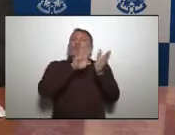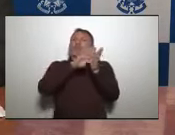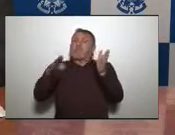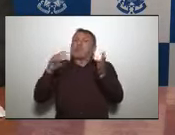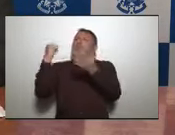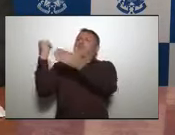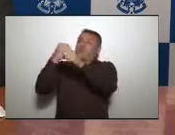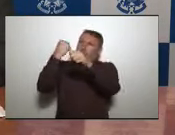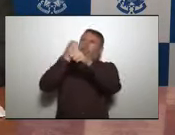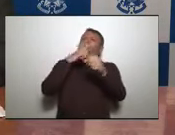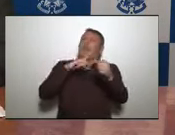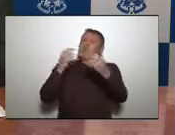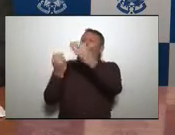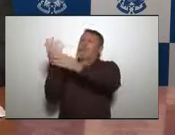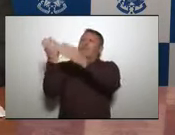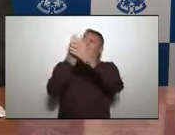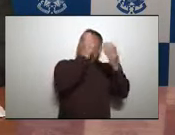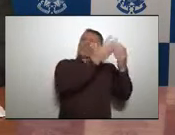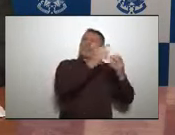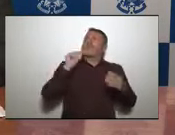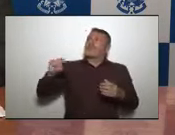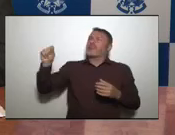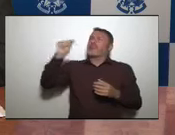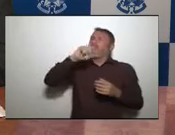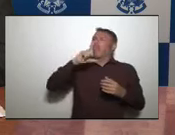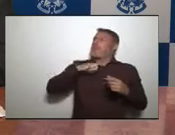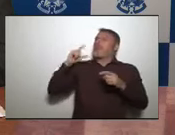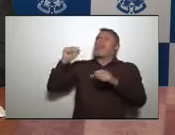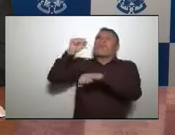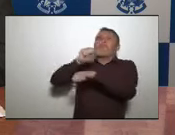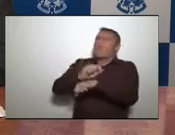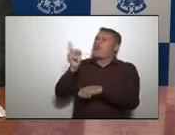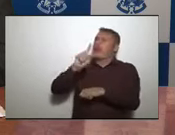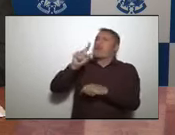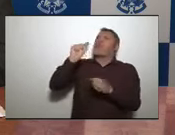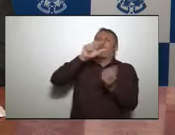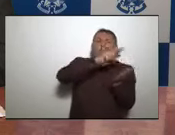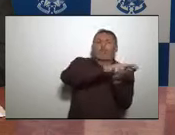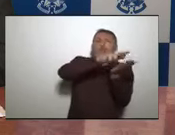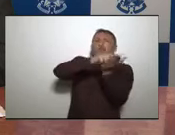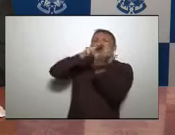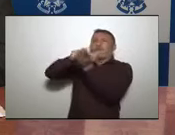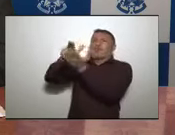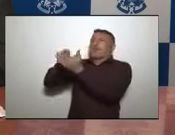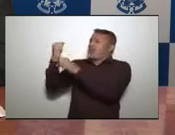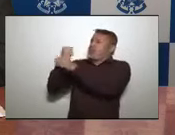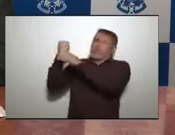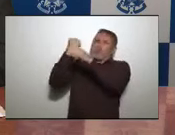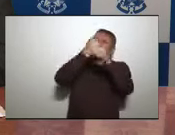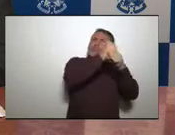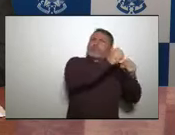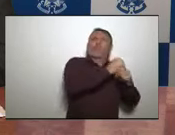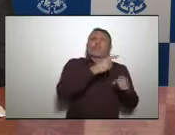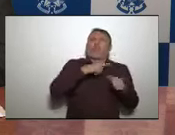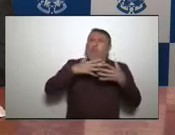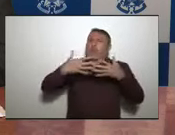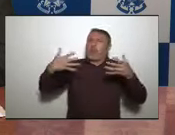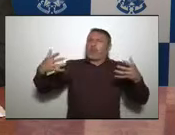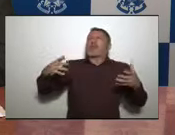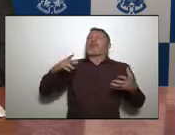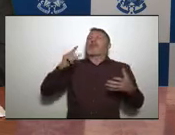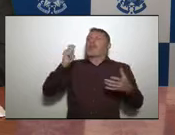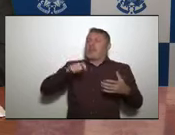obra e vai receber mais obras. Então, nós estamos num trabalho intenso de ampliação de leitos, e disse que esse é um trabalho que a gente tem certeza